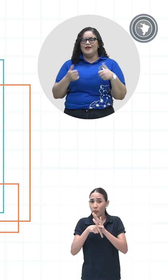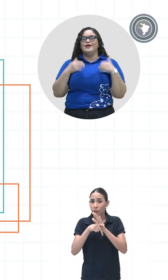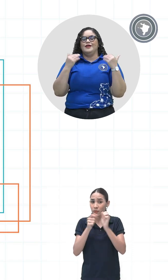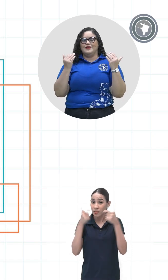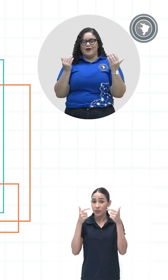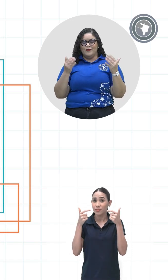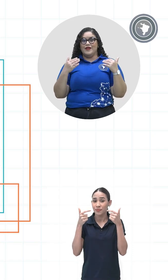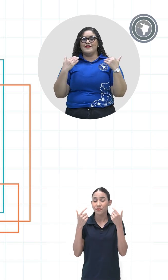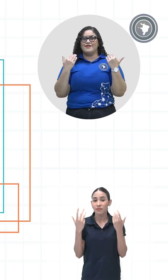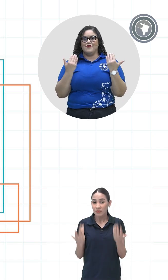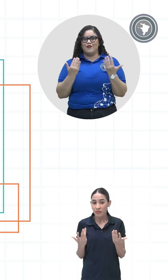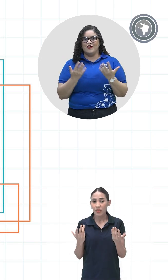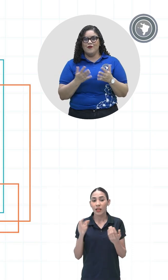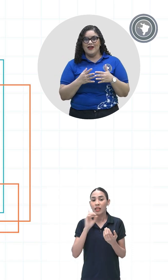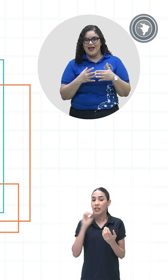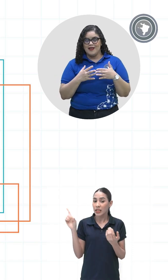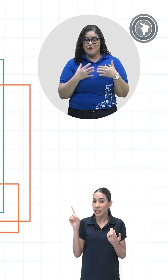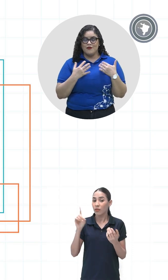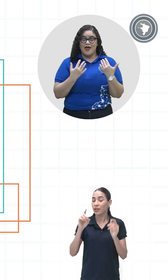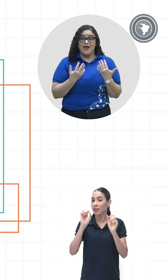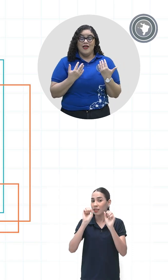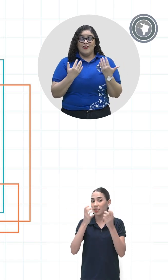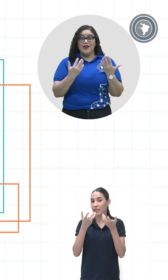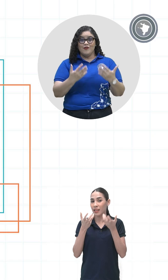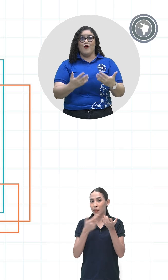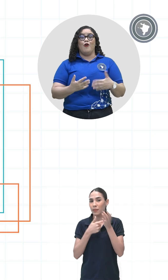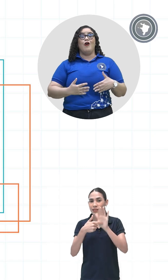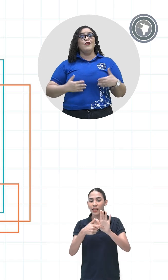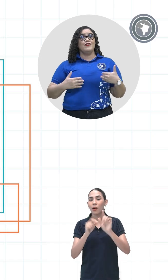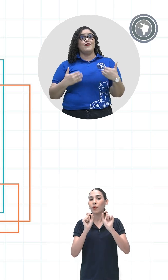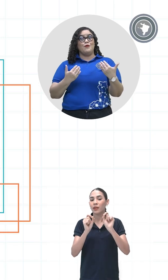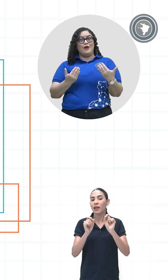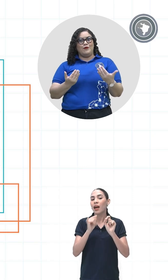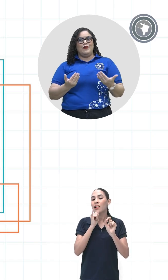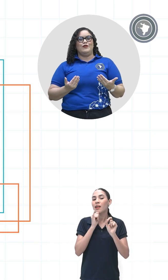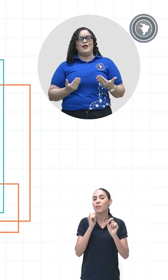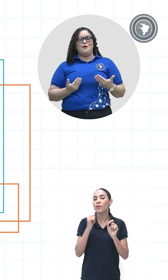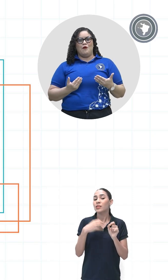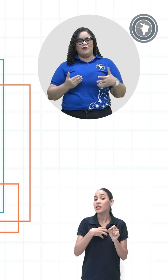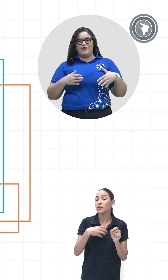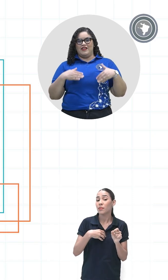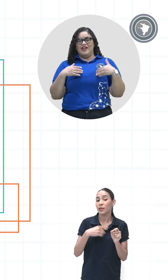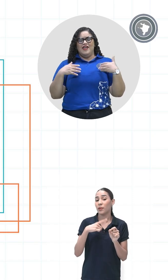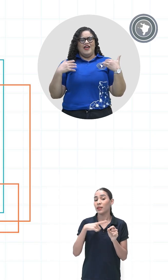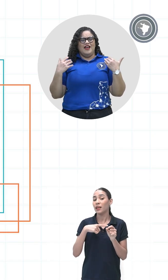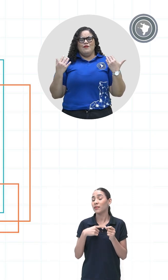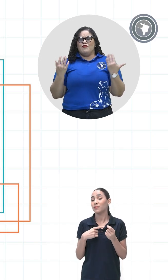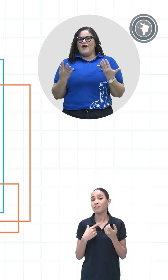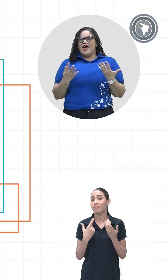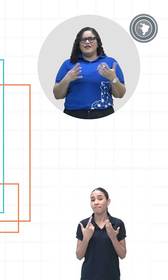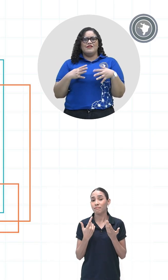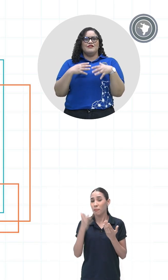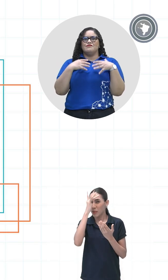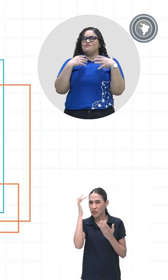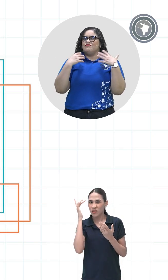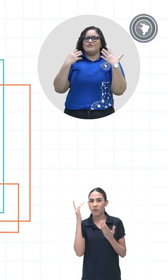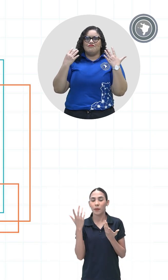correto? Então, nesse sentido, ele quer demonstrar que, olha só, olha o sentimento que eu tenho por você. Ele